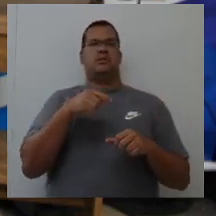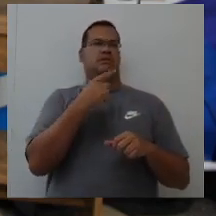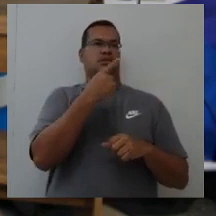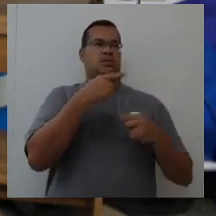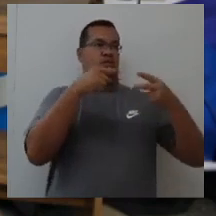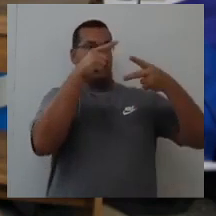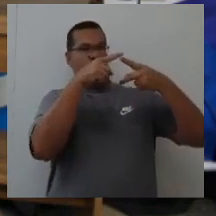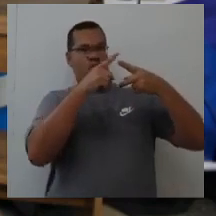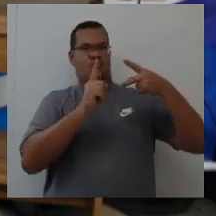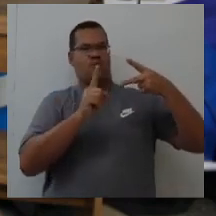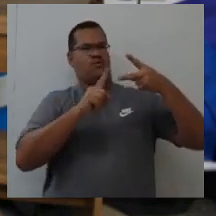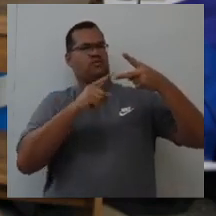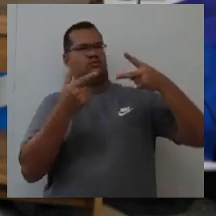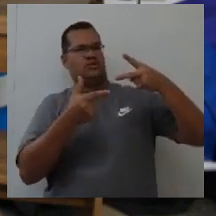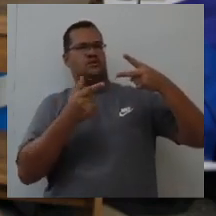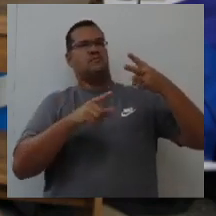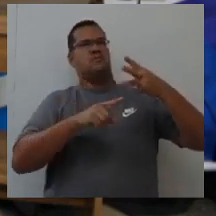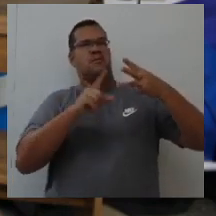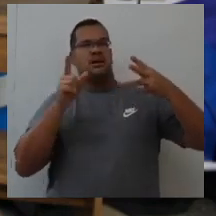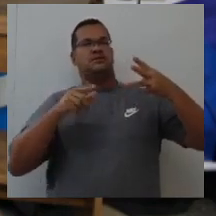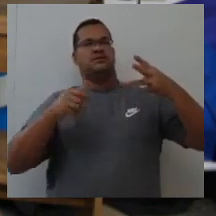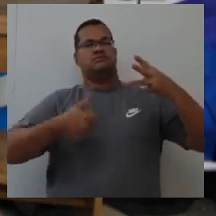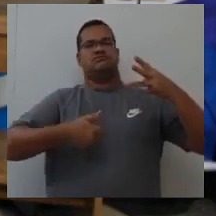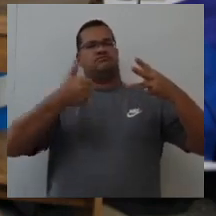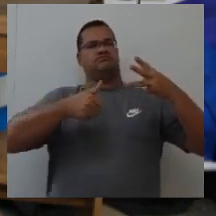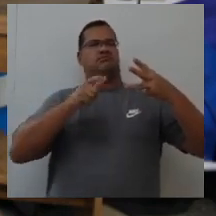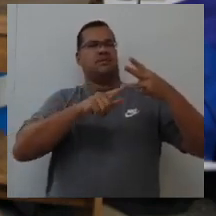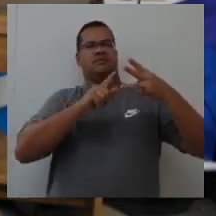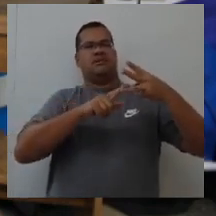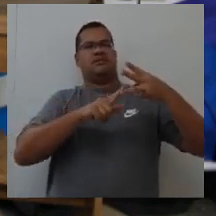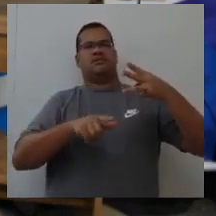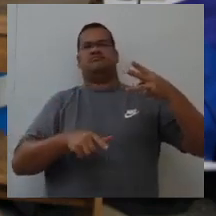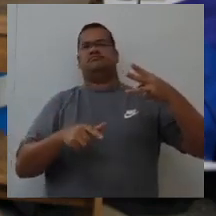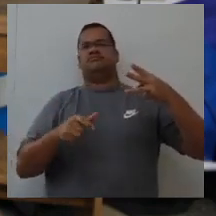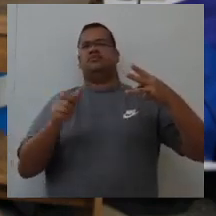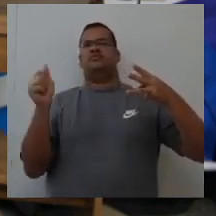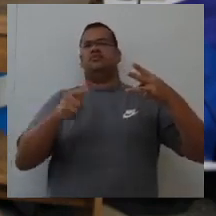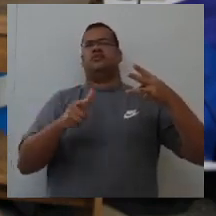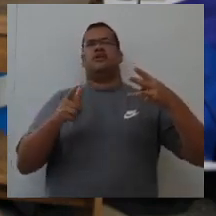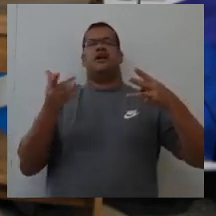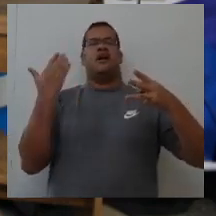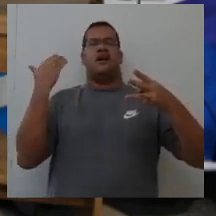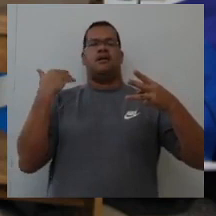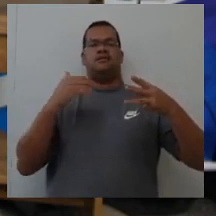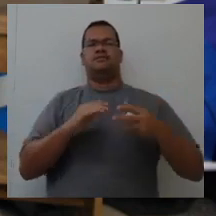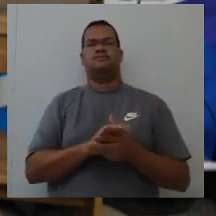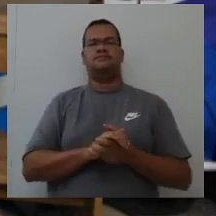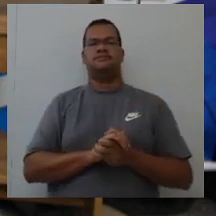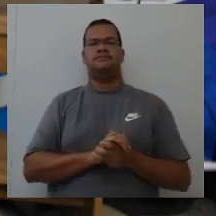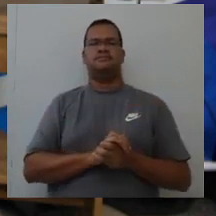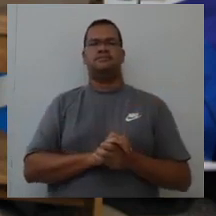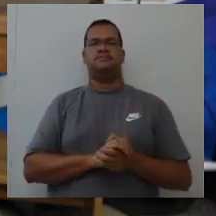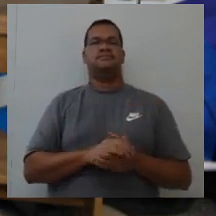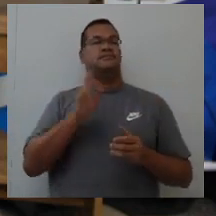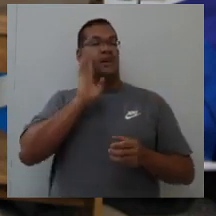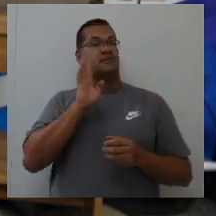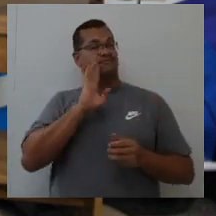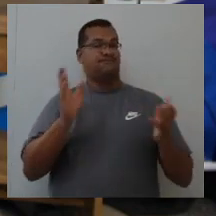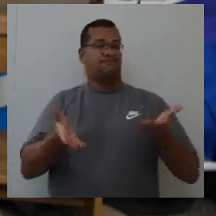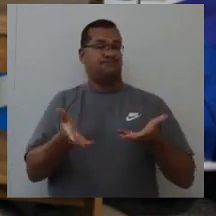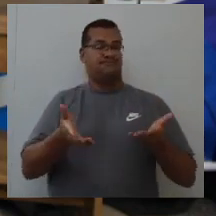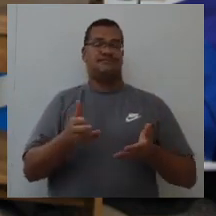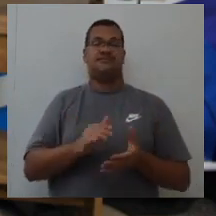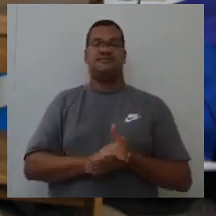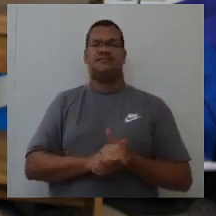1, nem número 2, mas sim na terceira situação, melhor do que a gente entrou. Beleza, pessoal? Legal. Então, olha